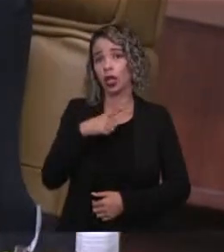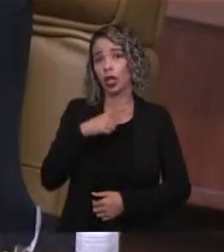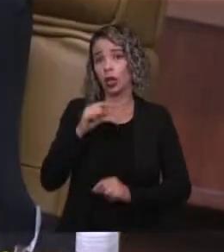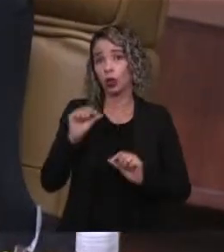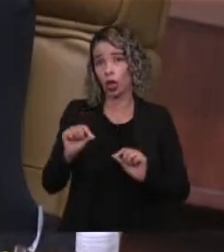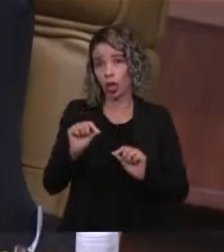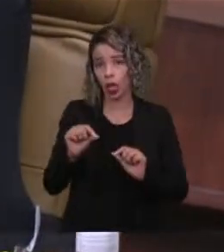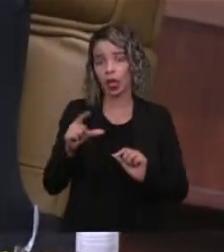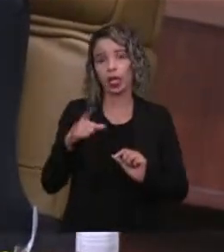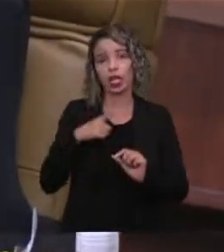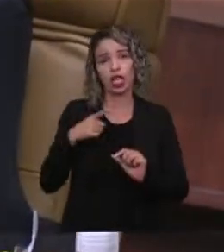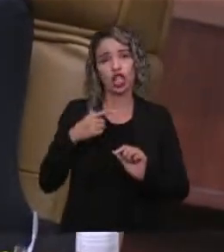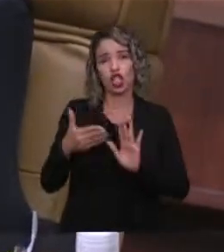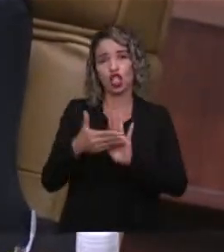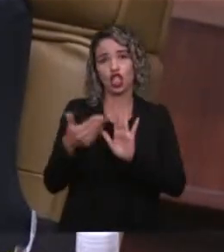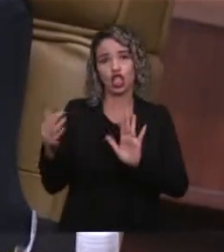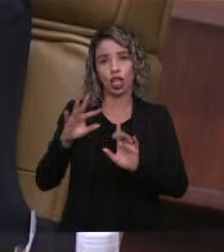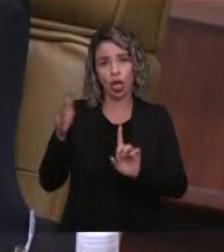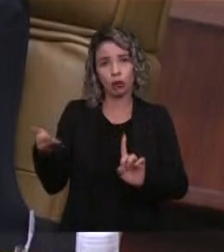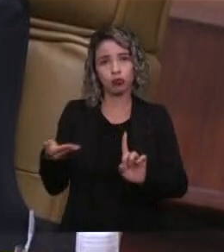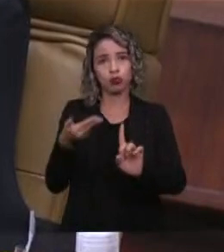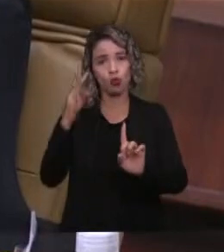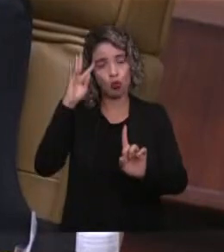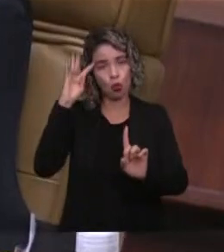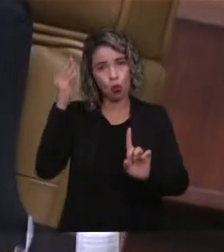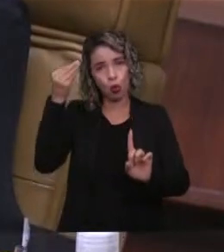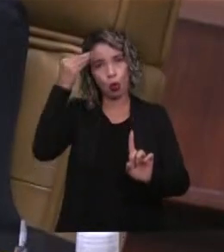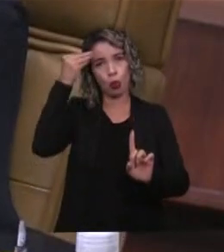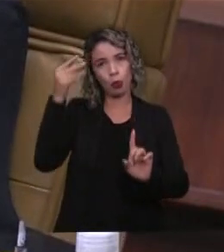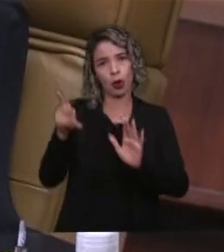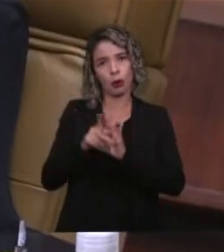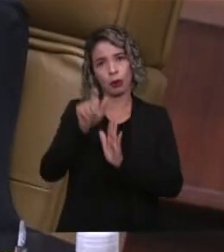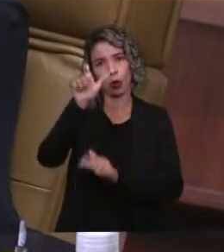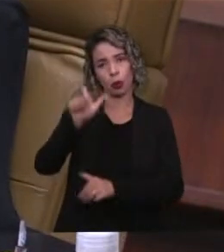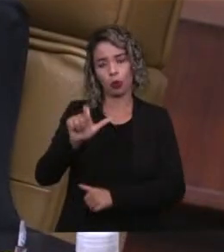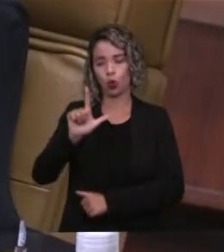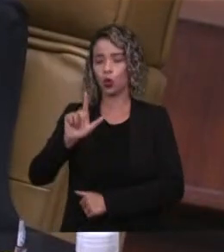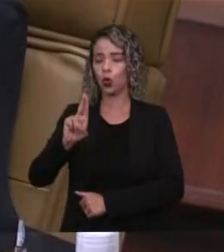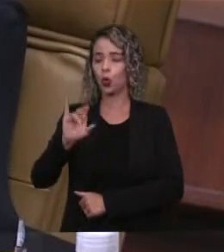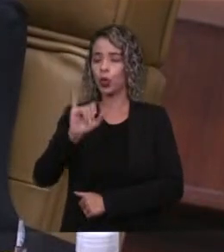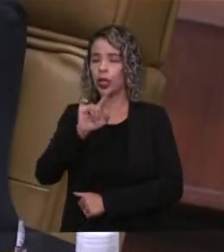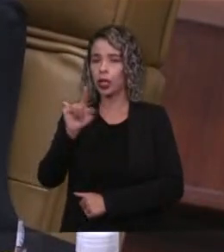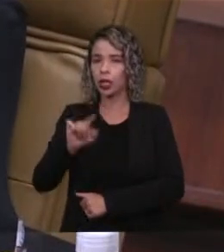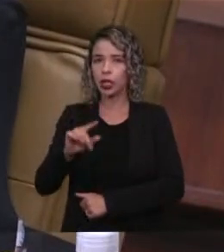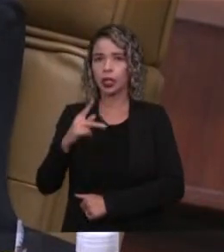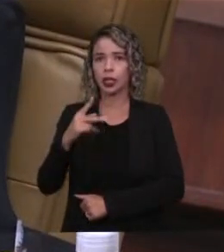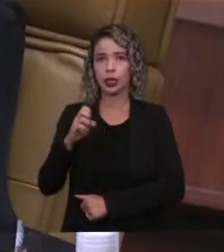a exculpação do senhor Luiz Pereira Amorim.